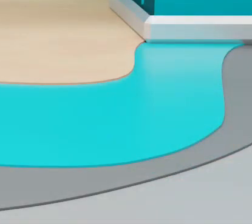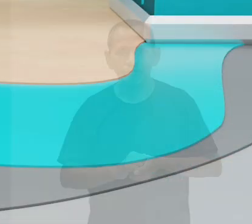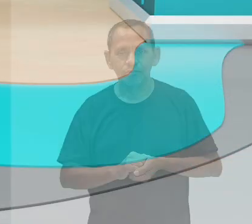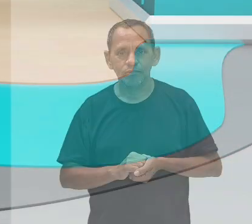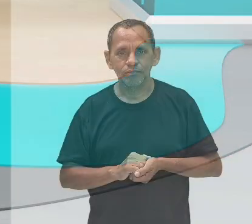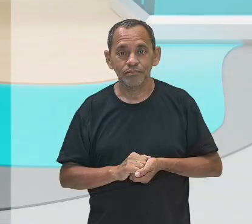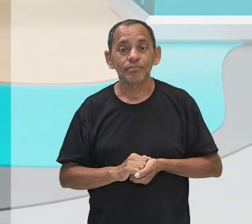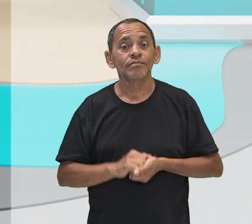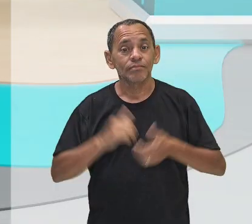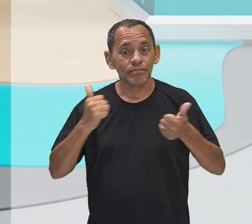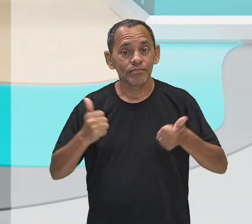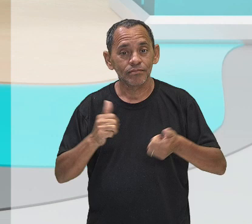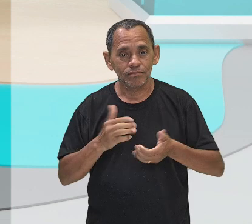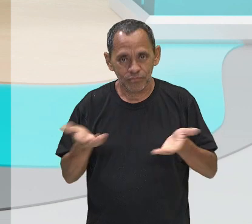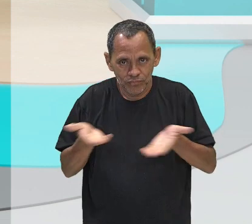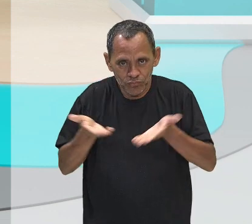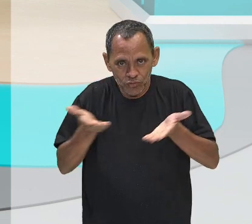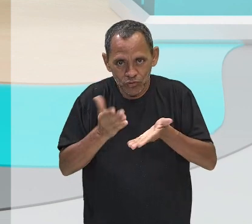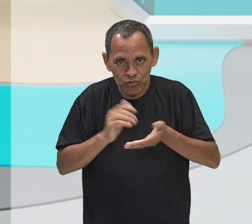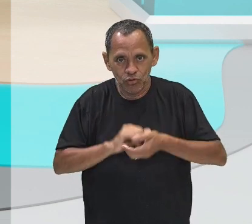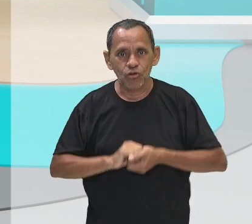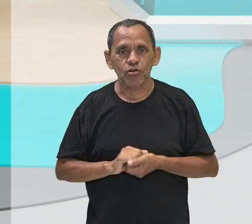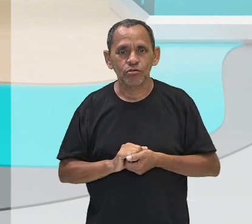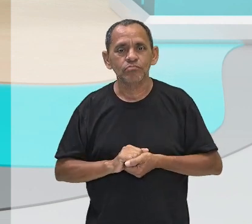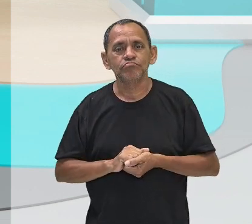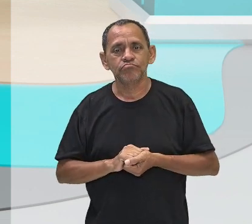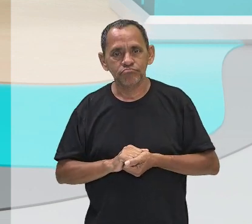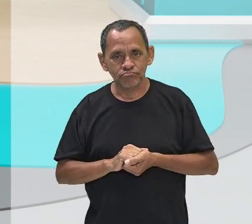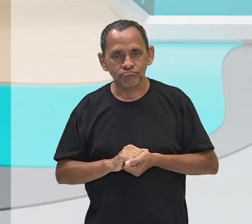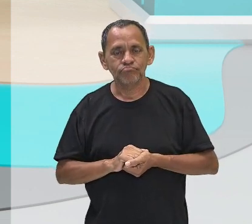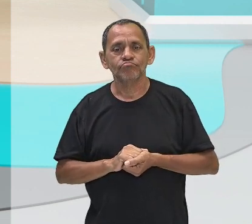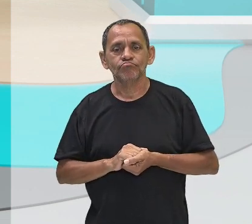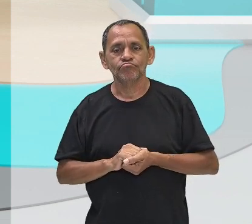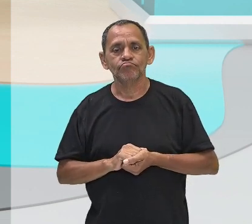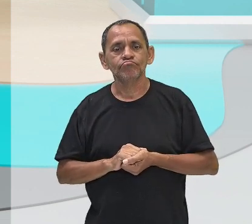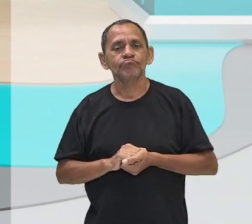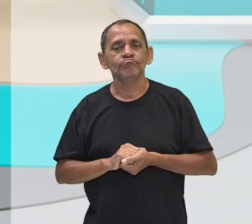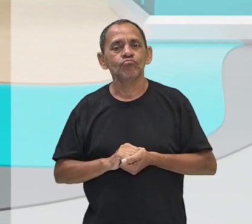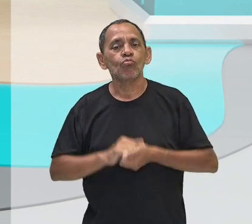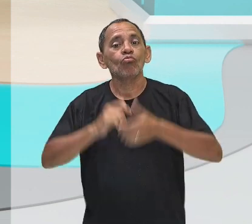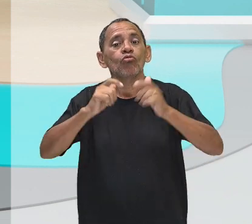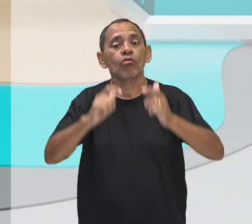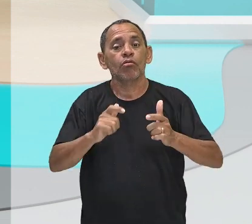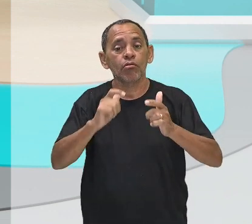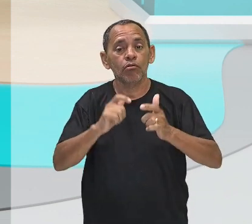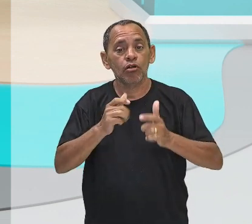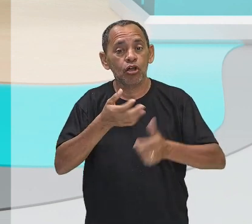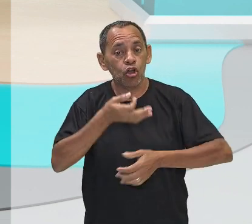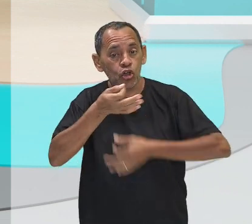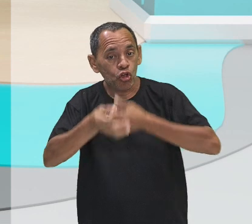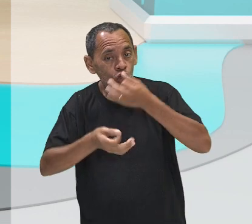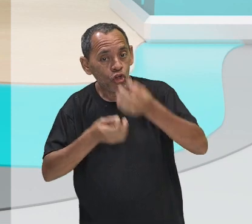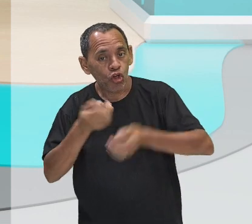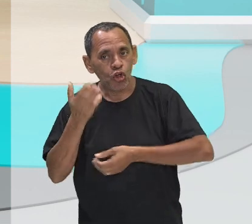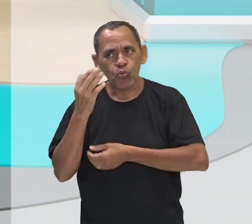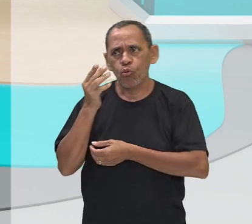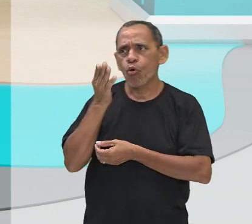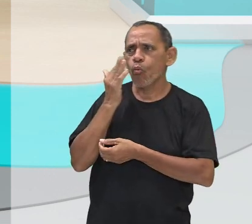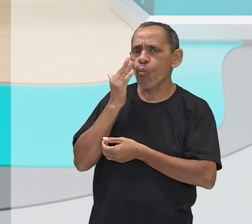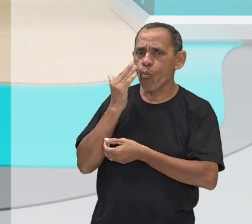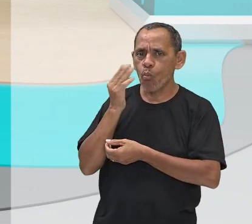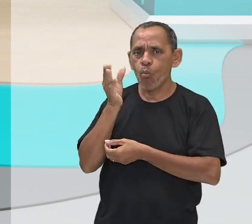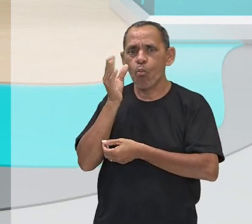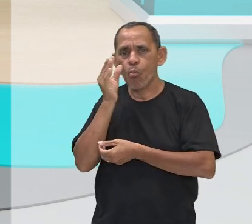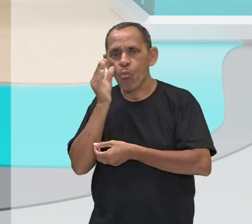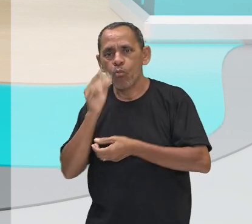Muito bem, então vamos trabalhar aí posicionamento crítico, né? Apreciação, réplica, vamos entender o que